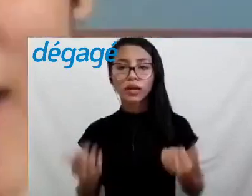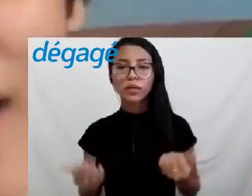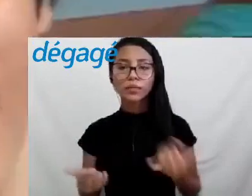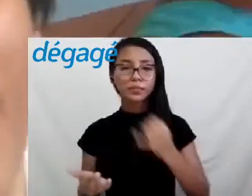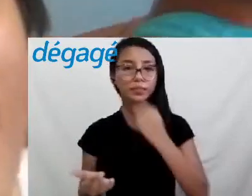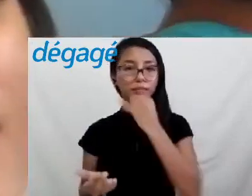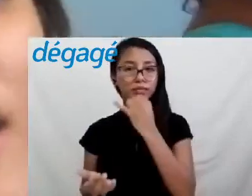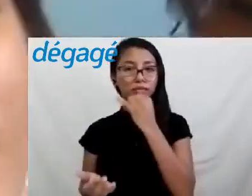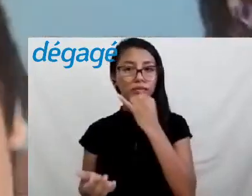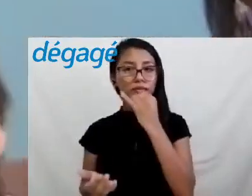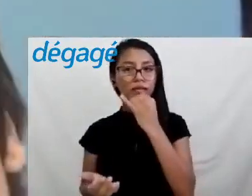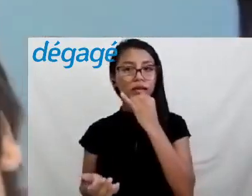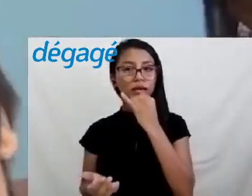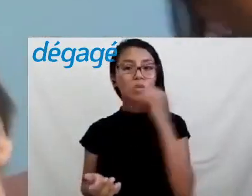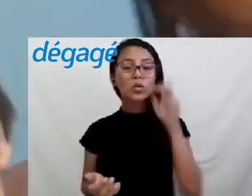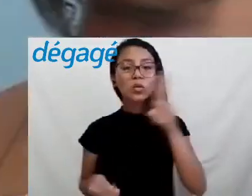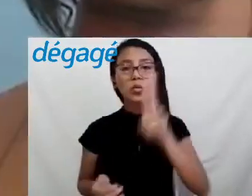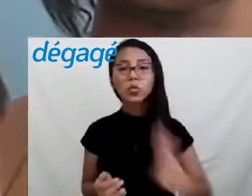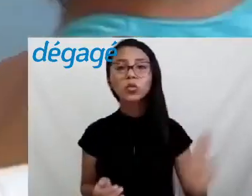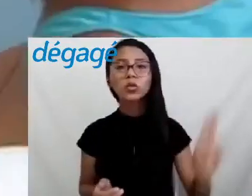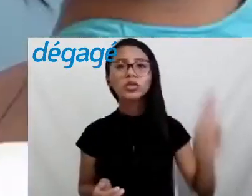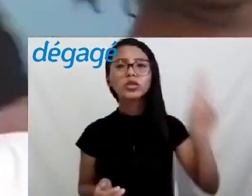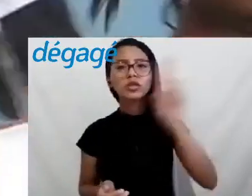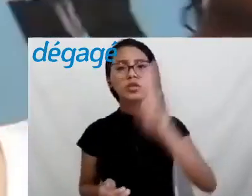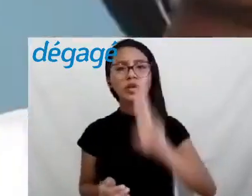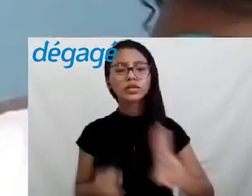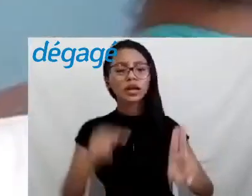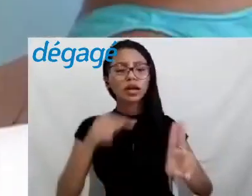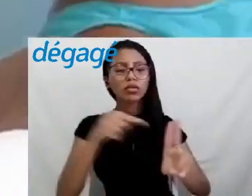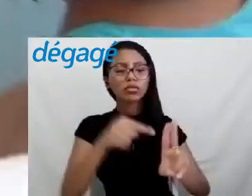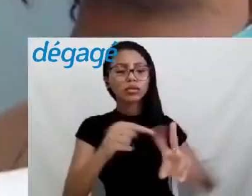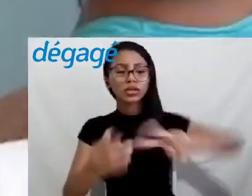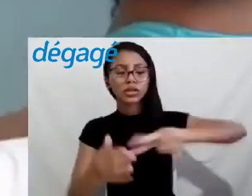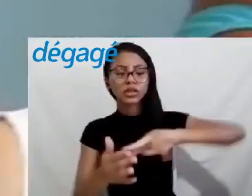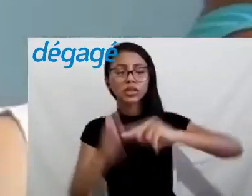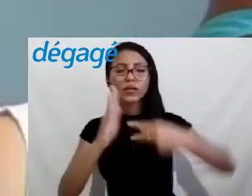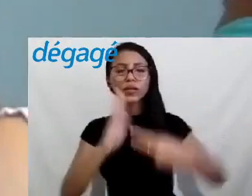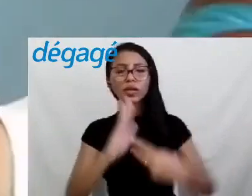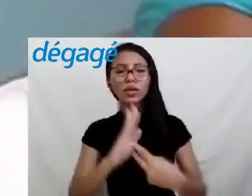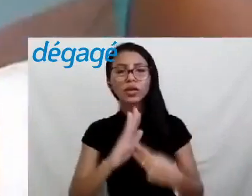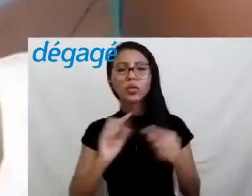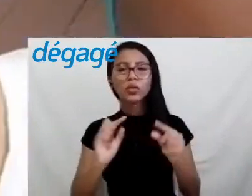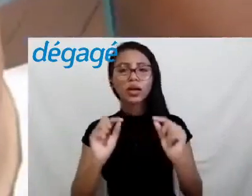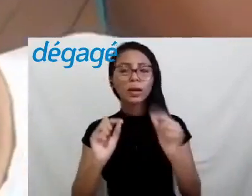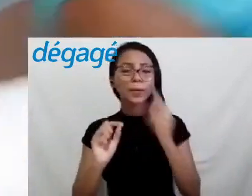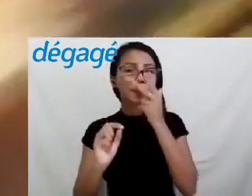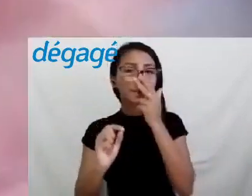como se fossem os elementos que estão ali no corpo da mãe sendo